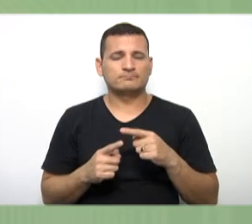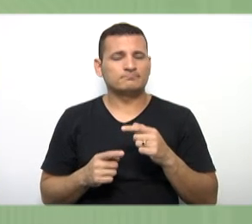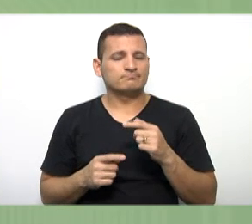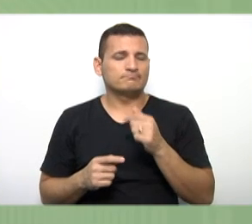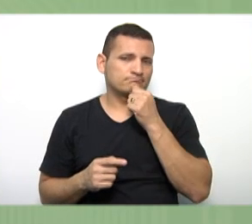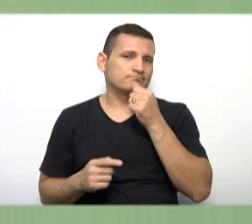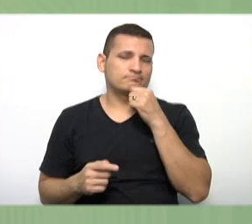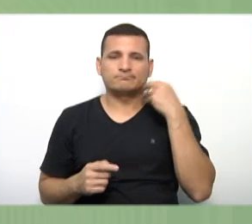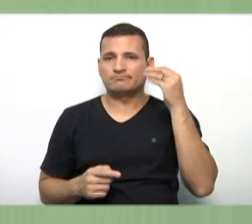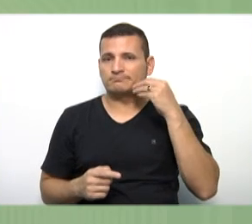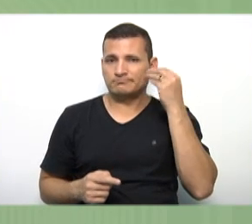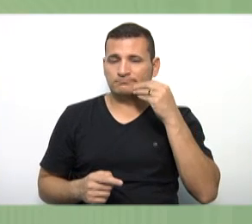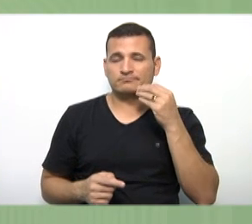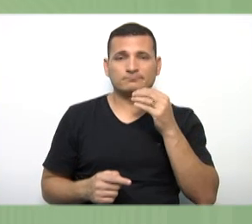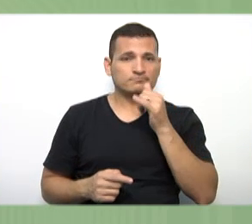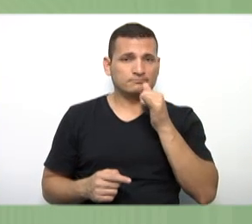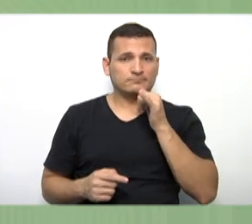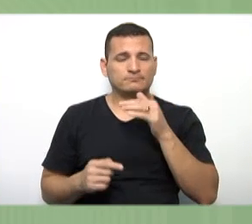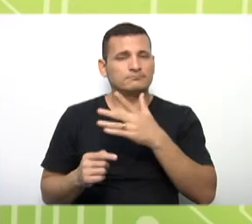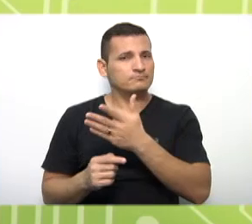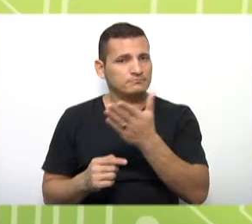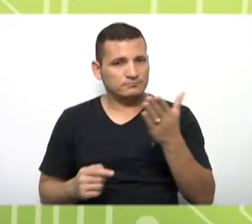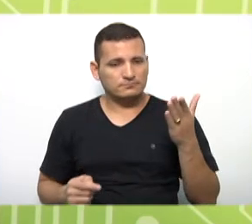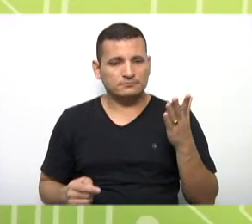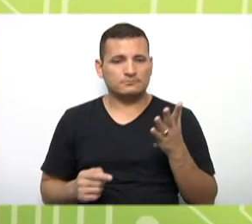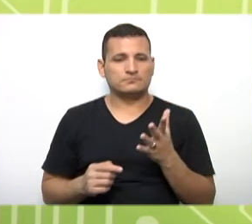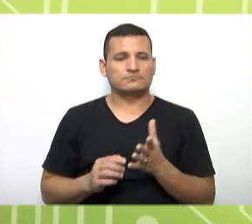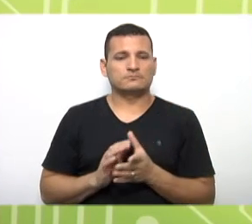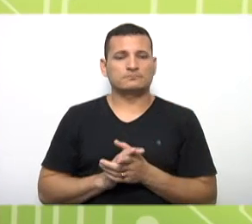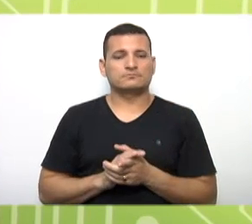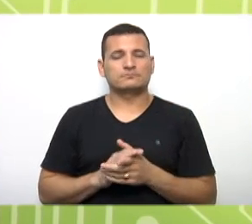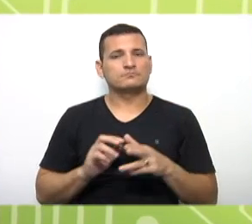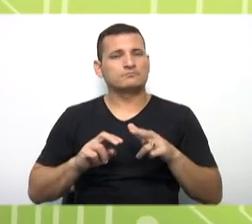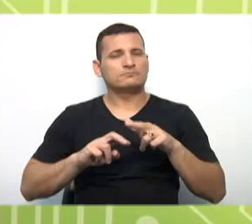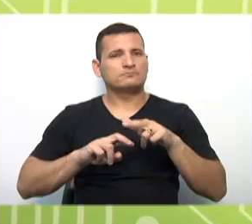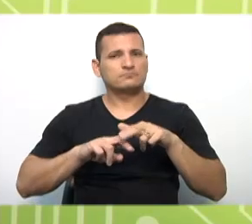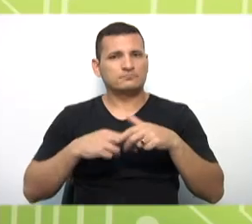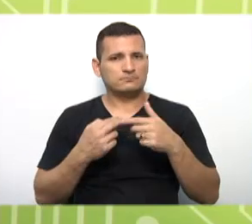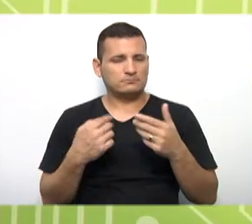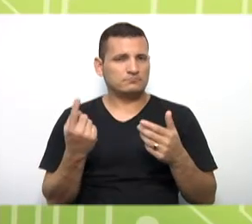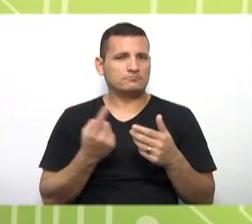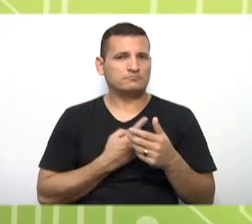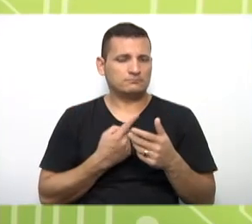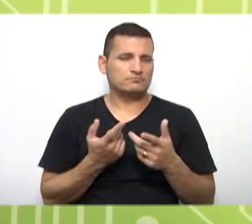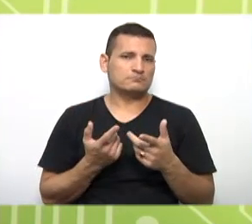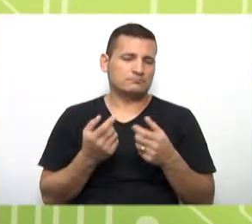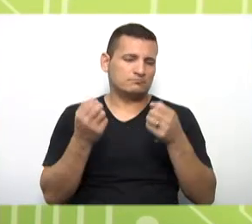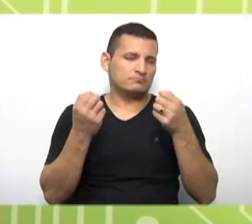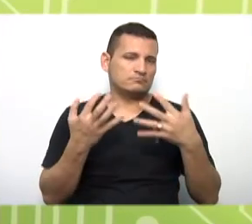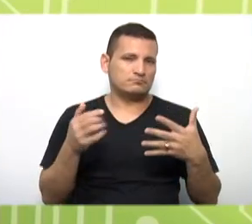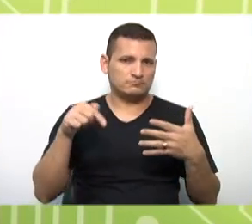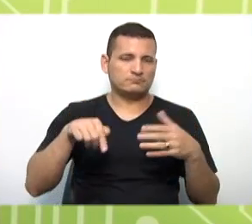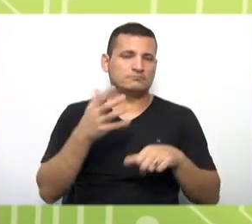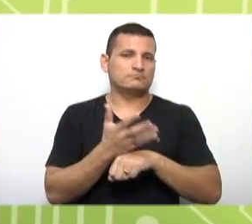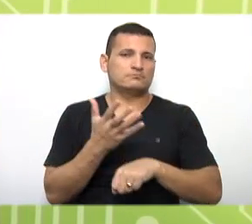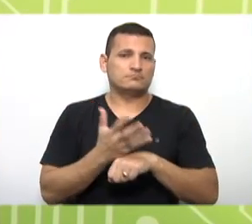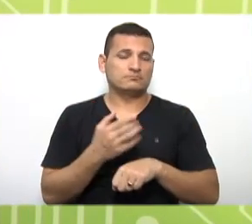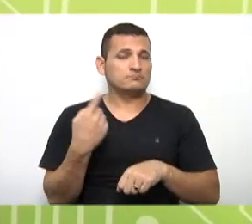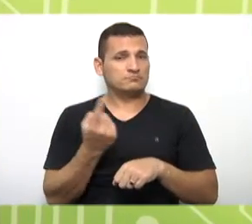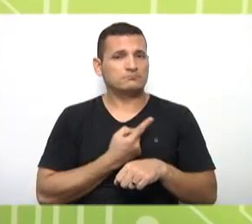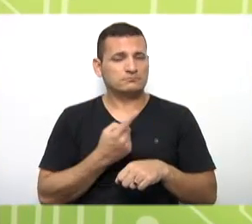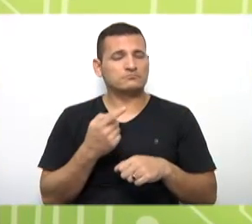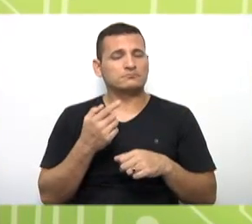experiência. Por exemplo, vocês, por isso que quando nós tratamos as disciplinas aqui, nós pedimos para vocês